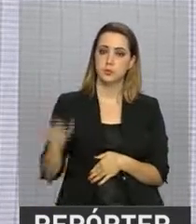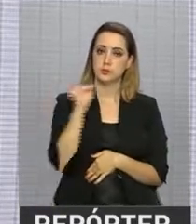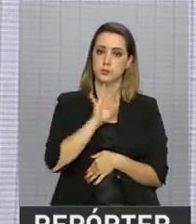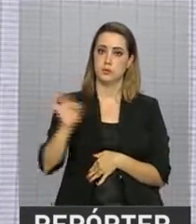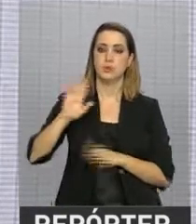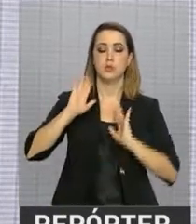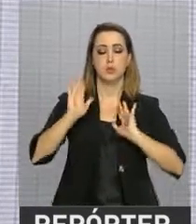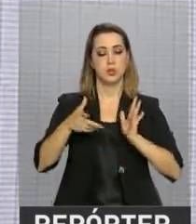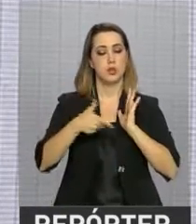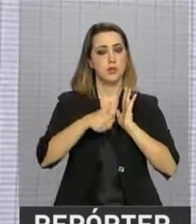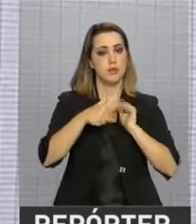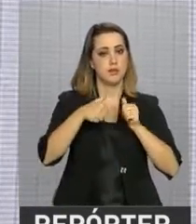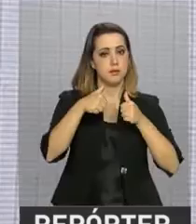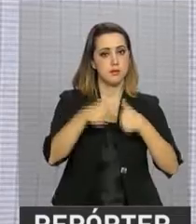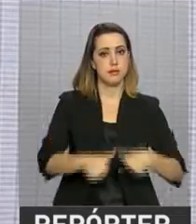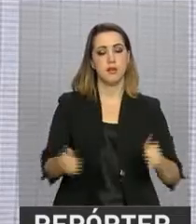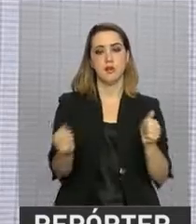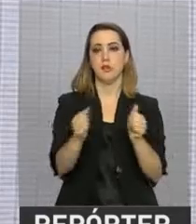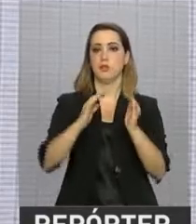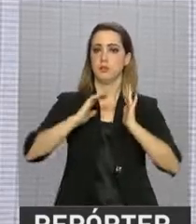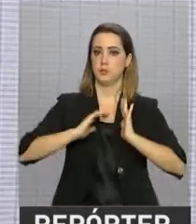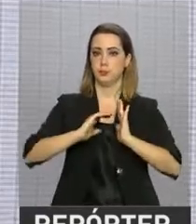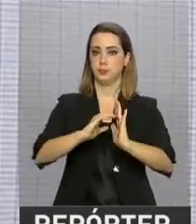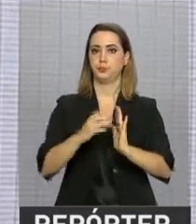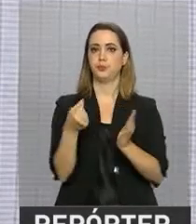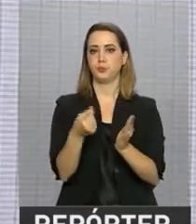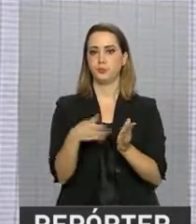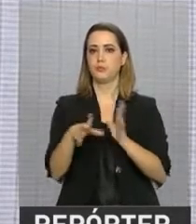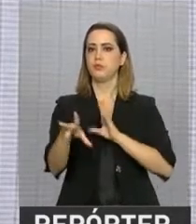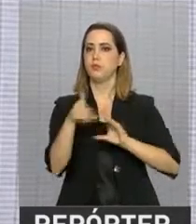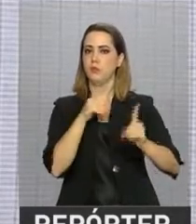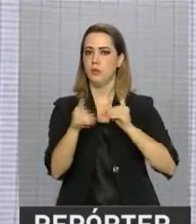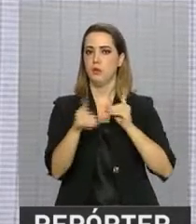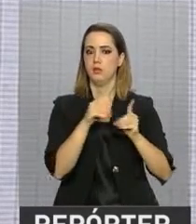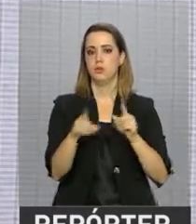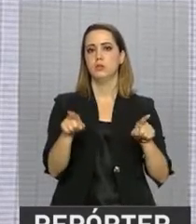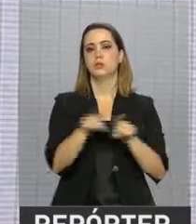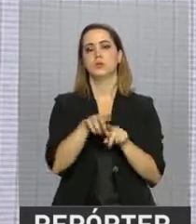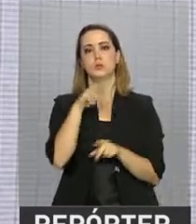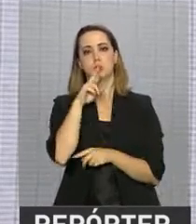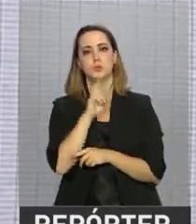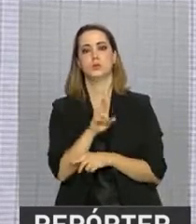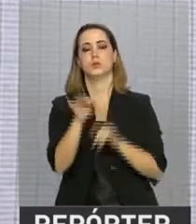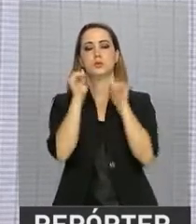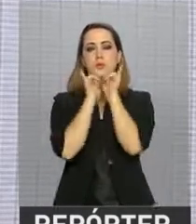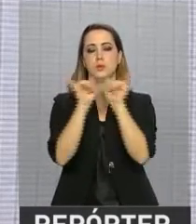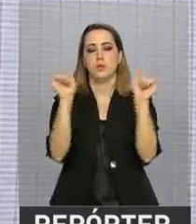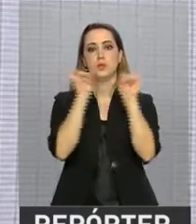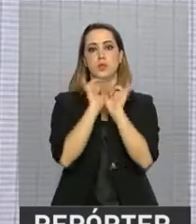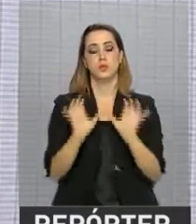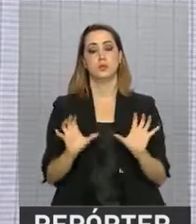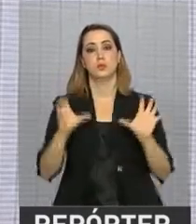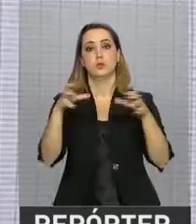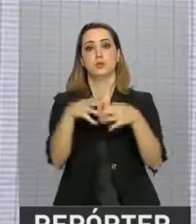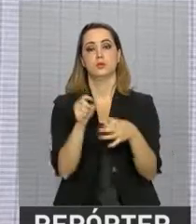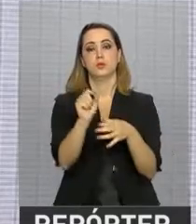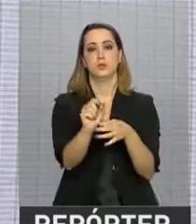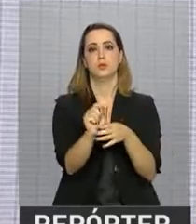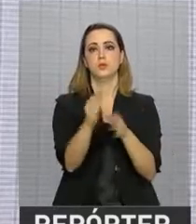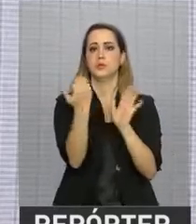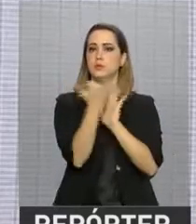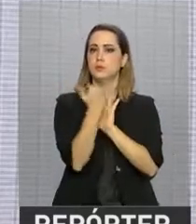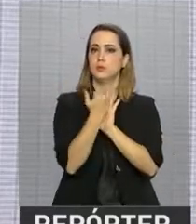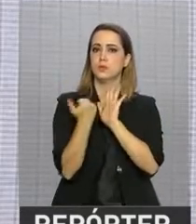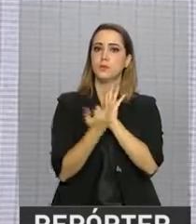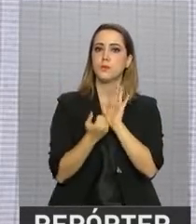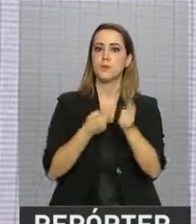Senado. As negociações com secretários estaduais de Fazenda devem resultar num anúncio coletivo feito pelos governadores de medidas